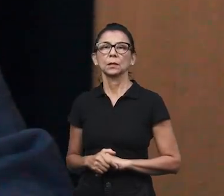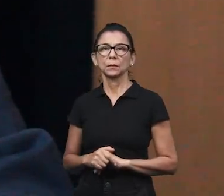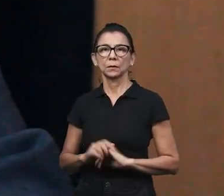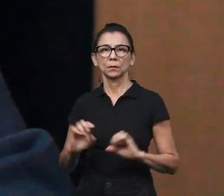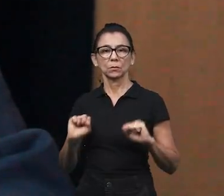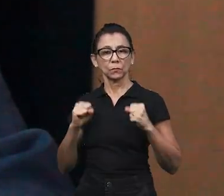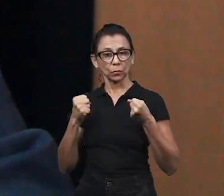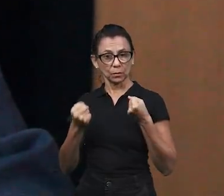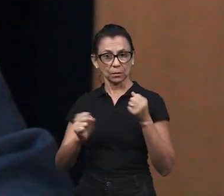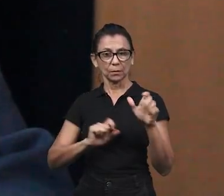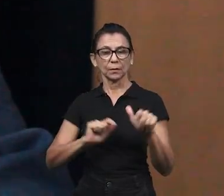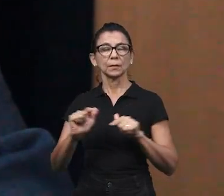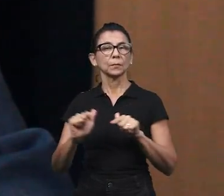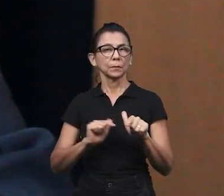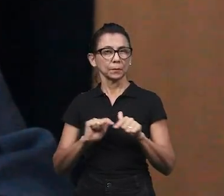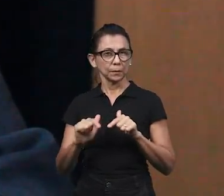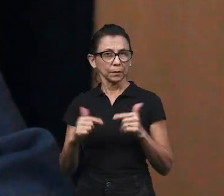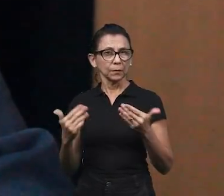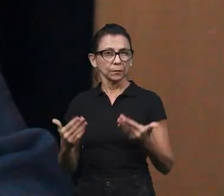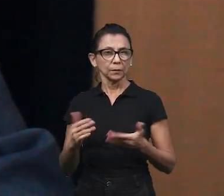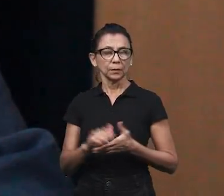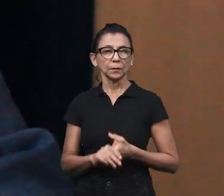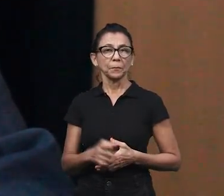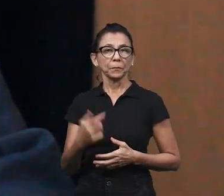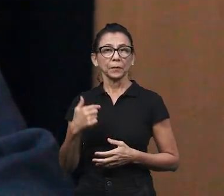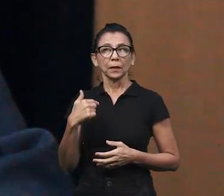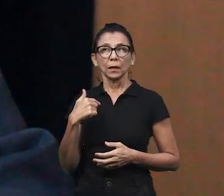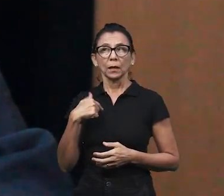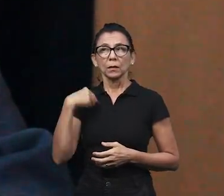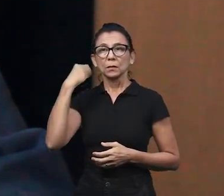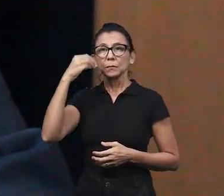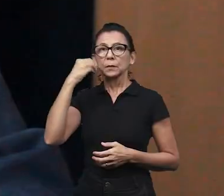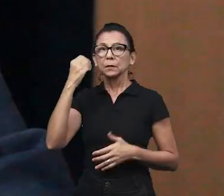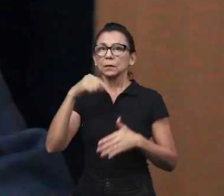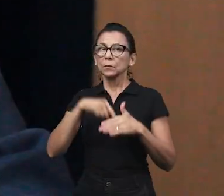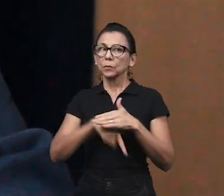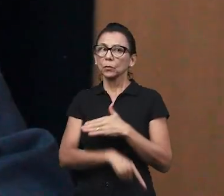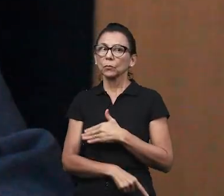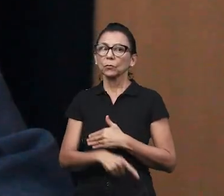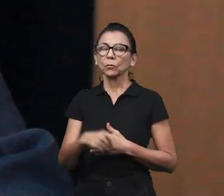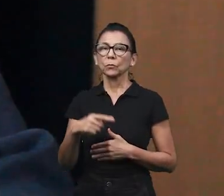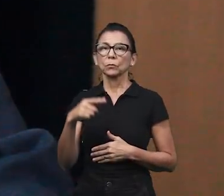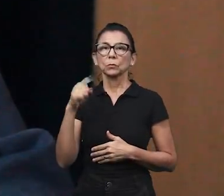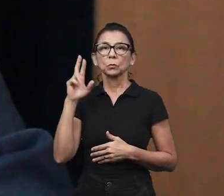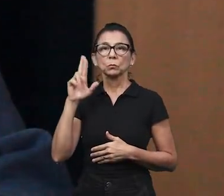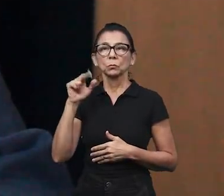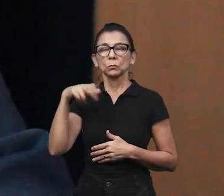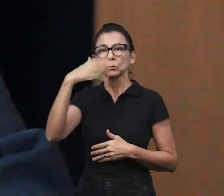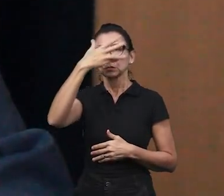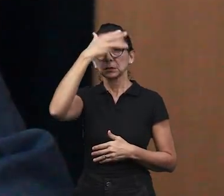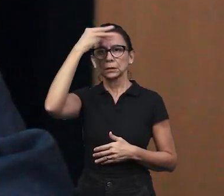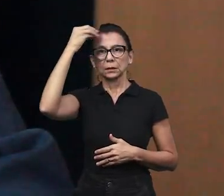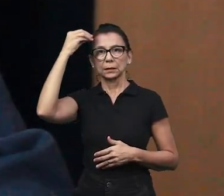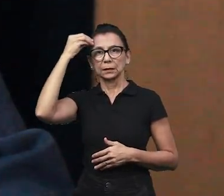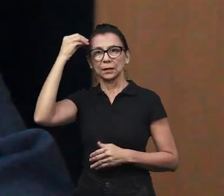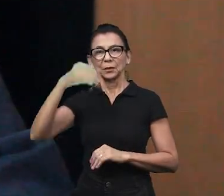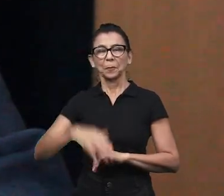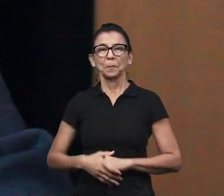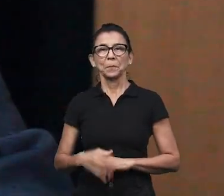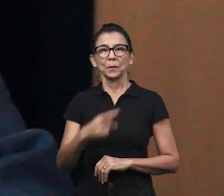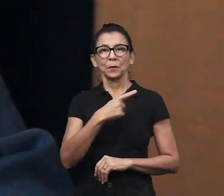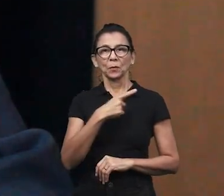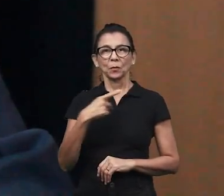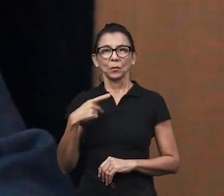experiência que eu trago comigo, né, que marcou a minha vida, e eu nunca me esqueci, o pastor Barros me deu um abraço lá